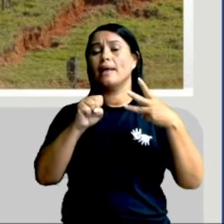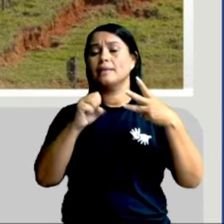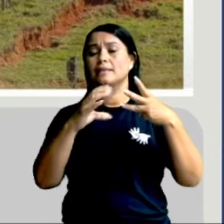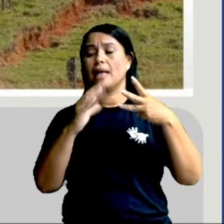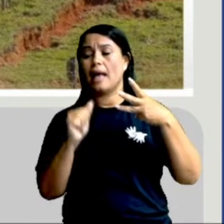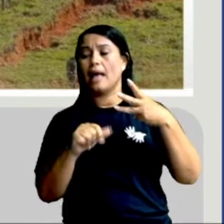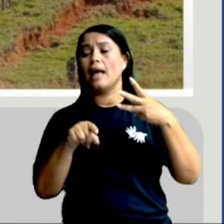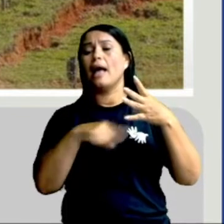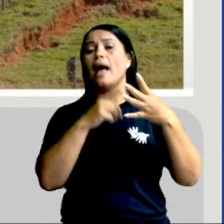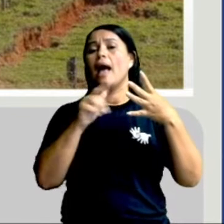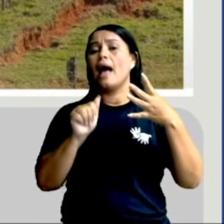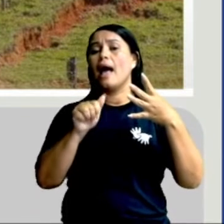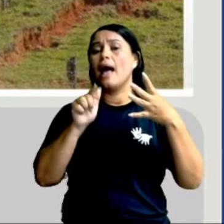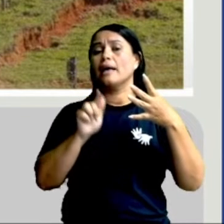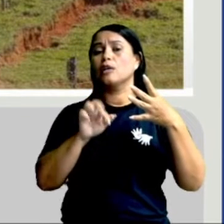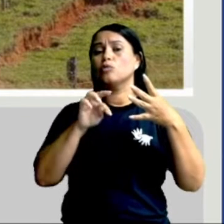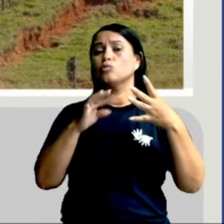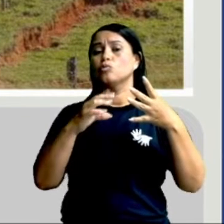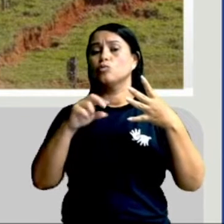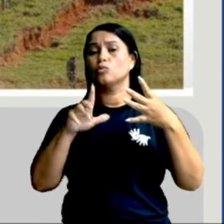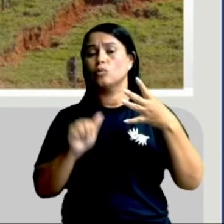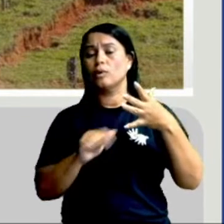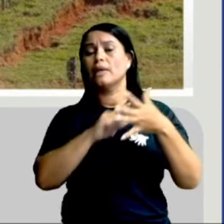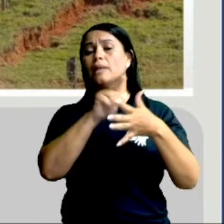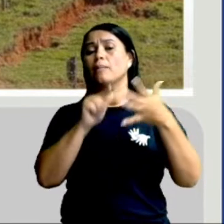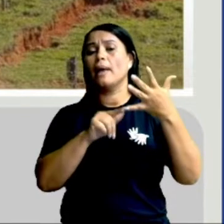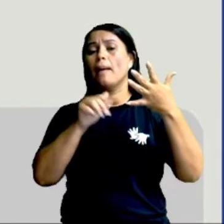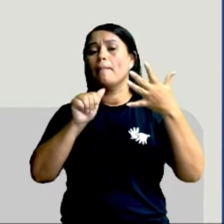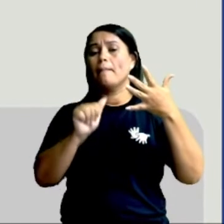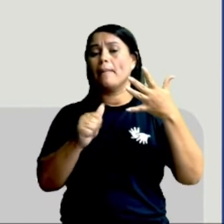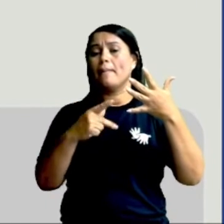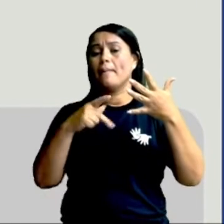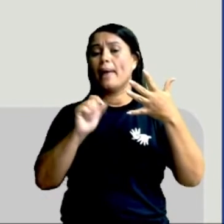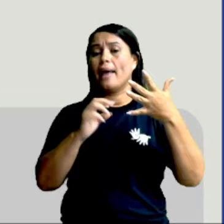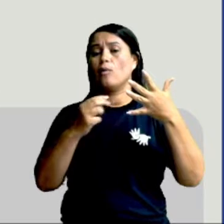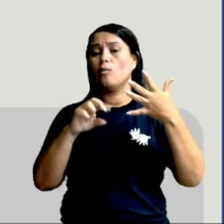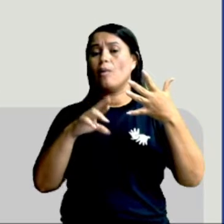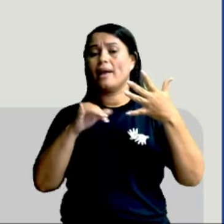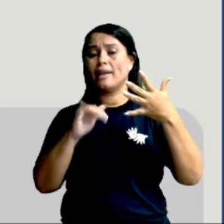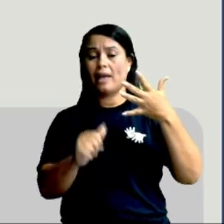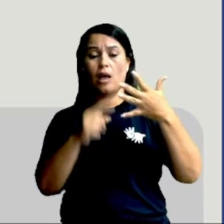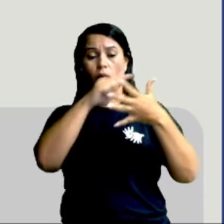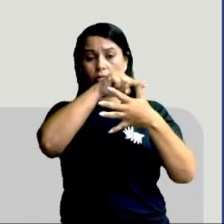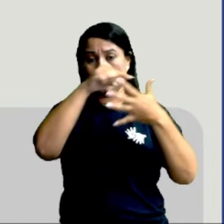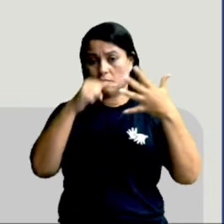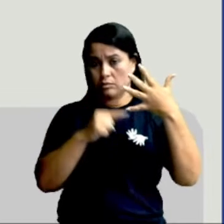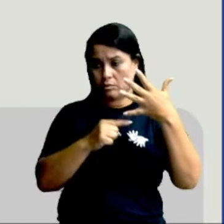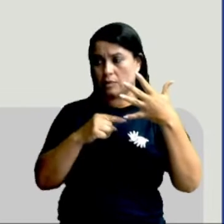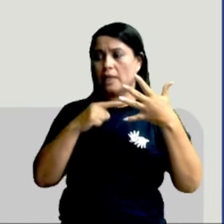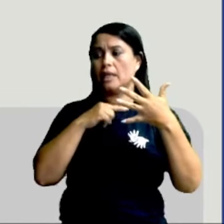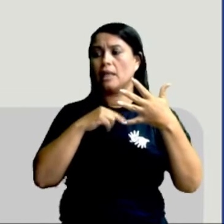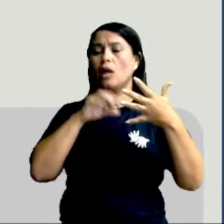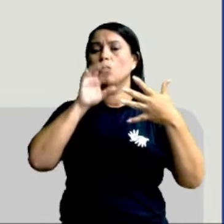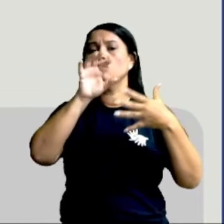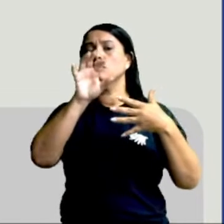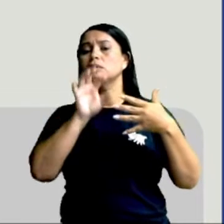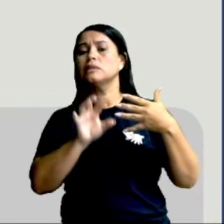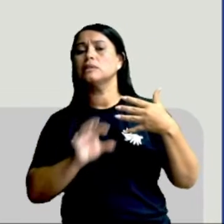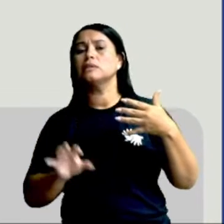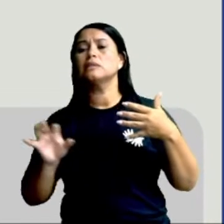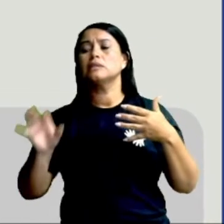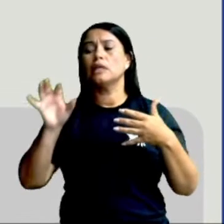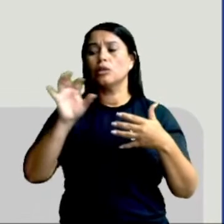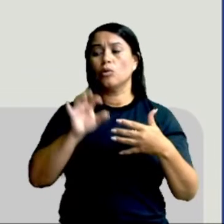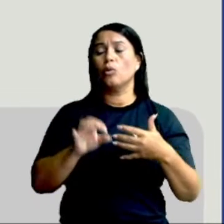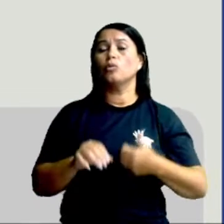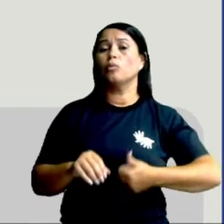temos a agricultura e a pecuária. Tá? Esses daqui foram os setores da